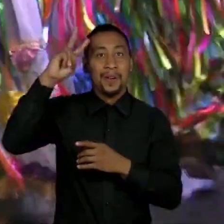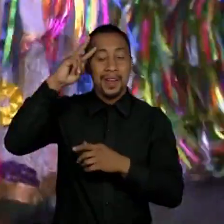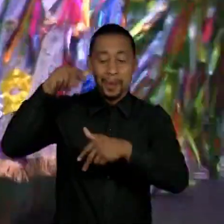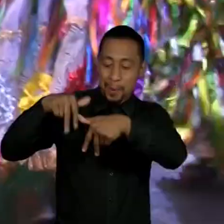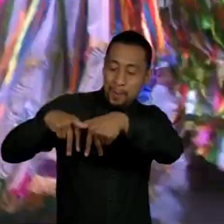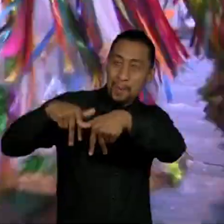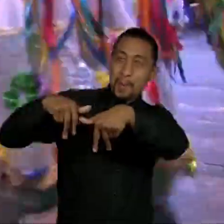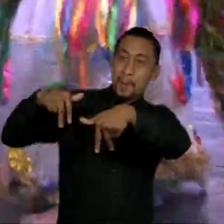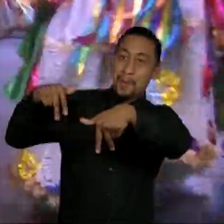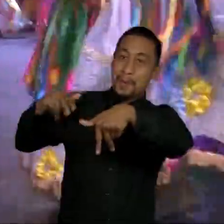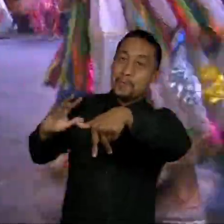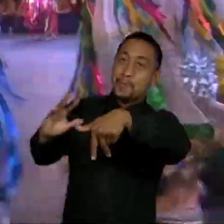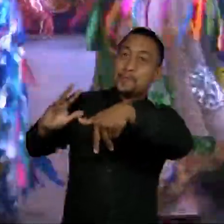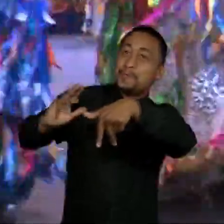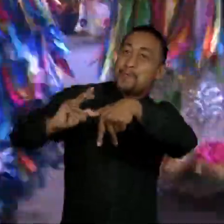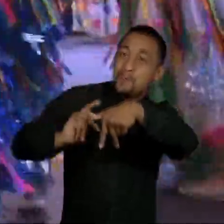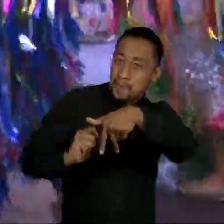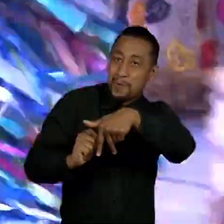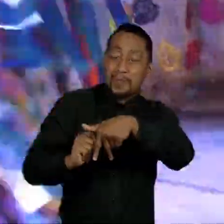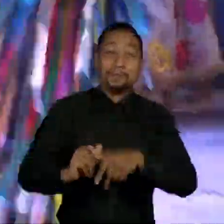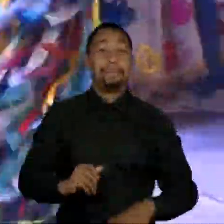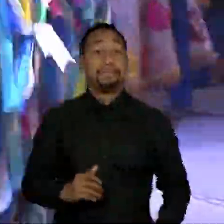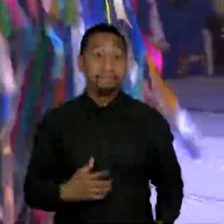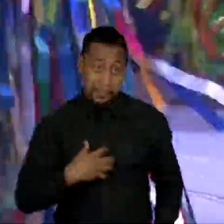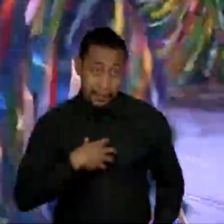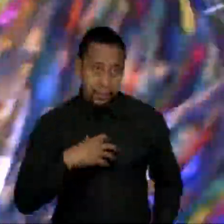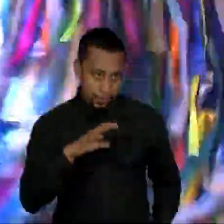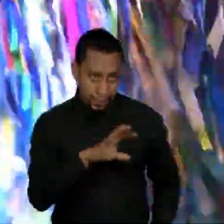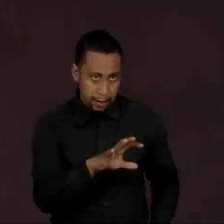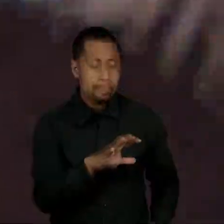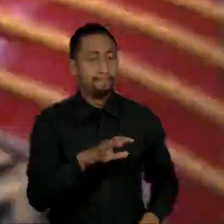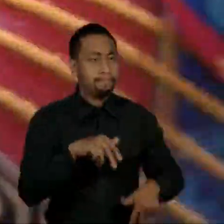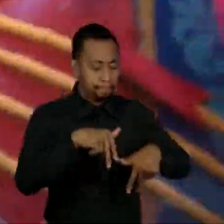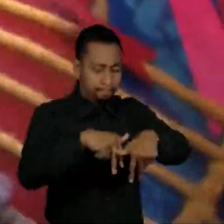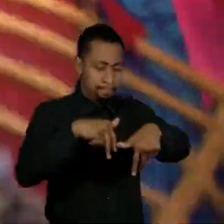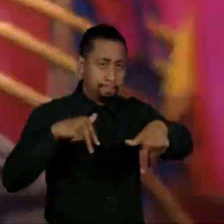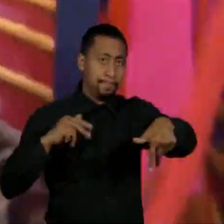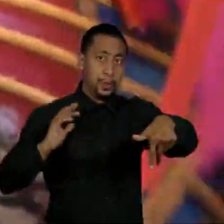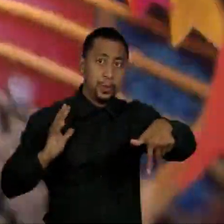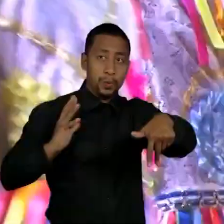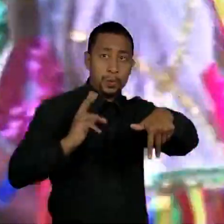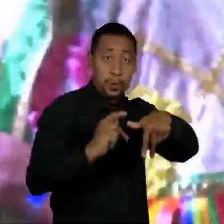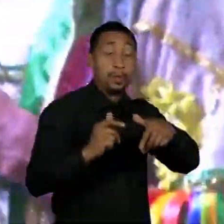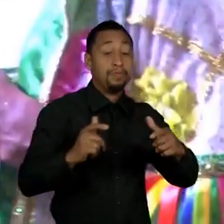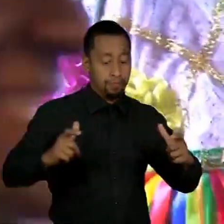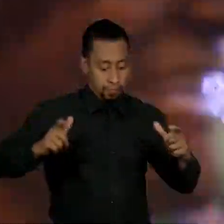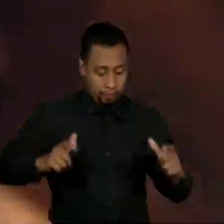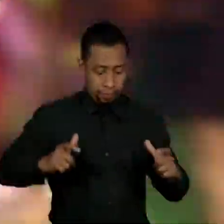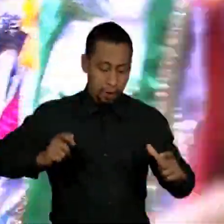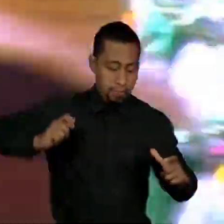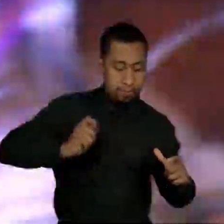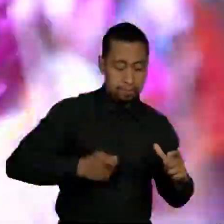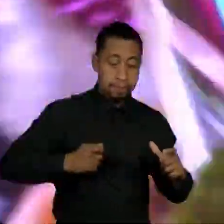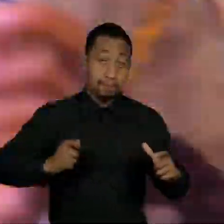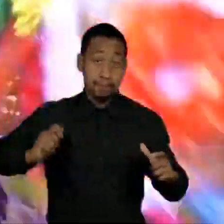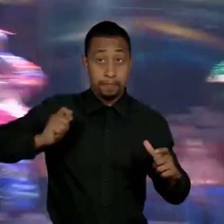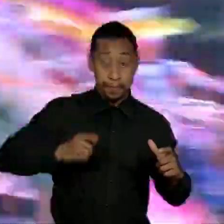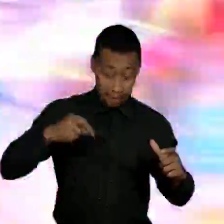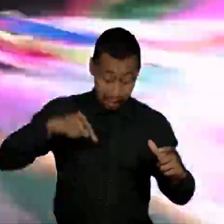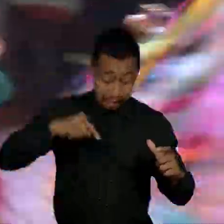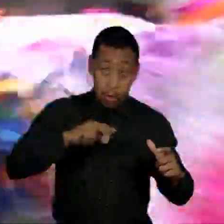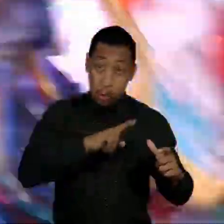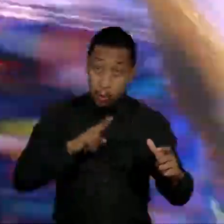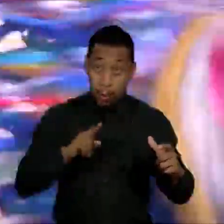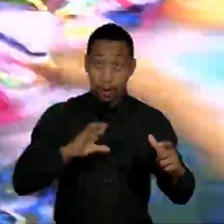antepassados. Essa ancestralidade é festejada no tambor de crioula, reconhecido como patrimônio imaterial